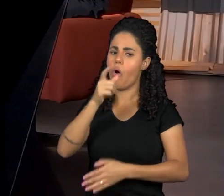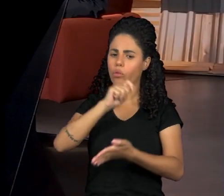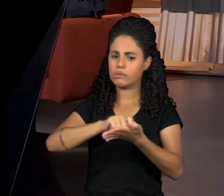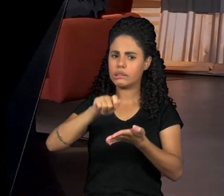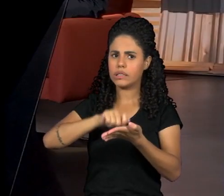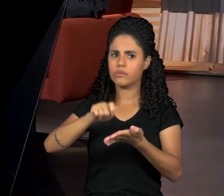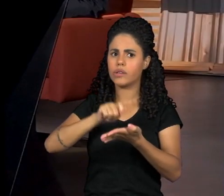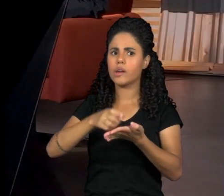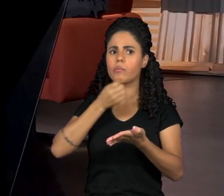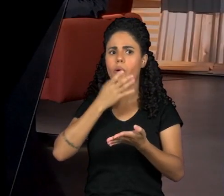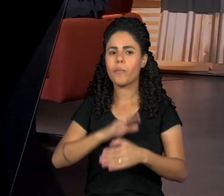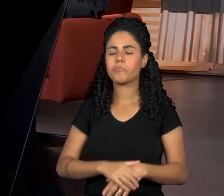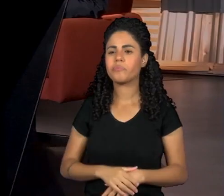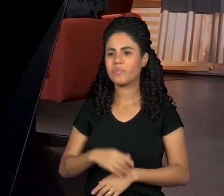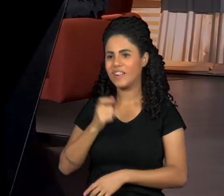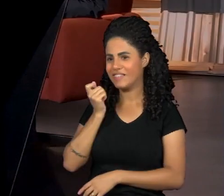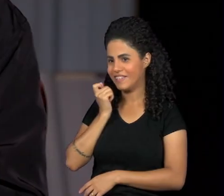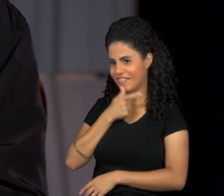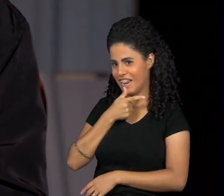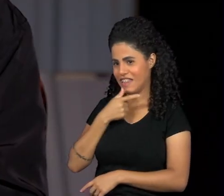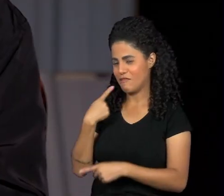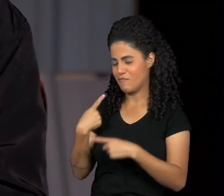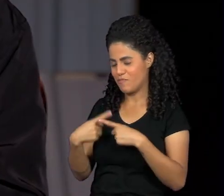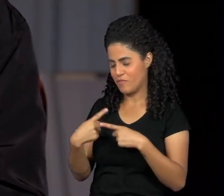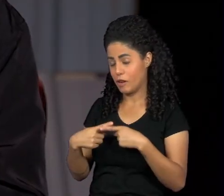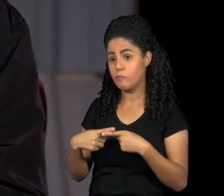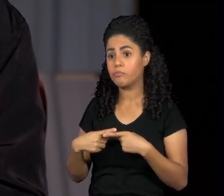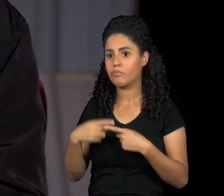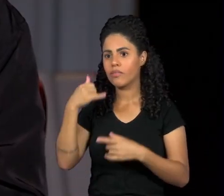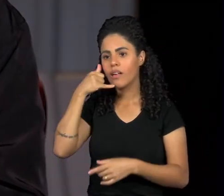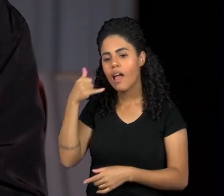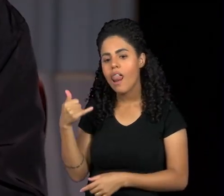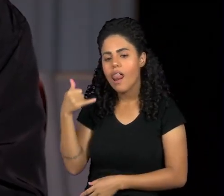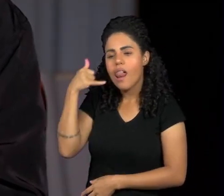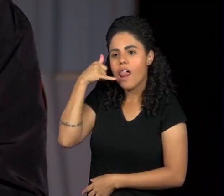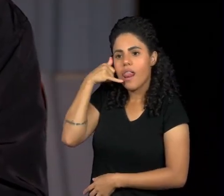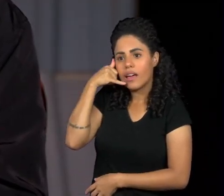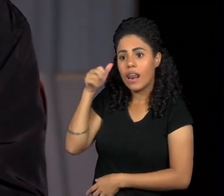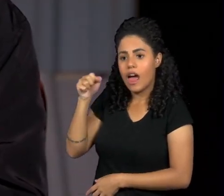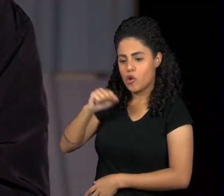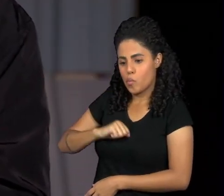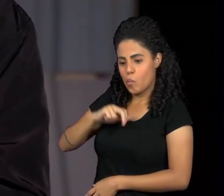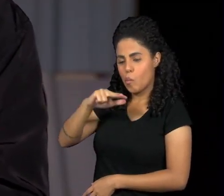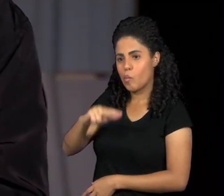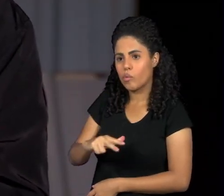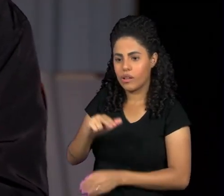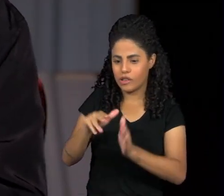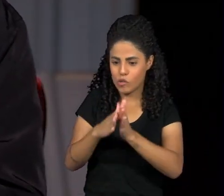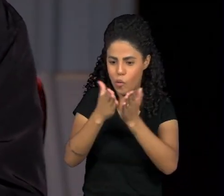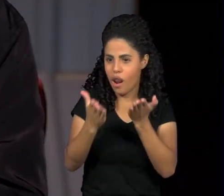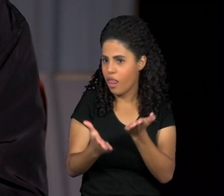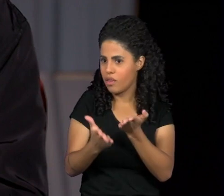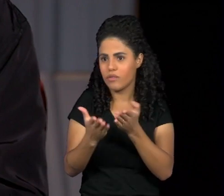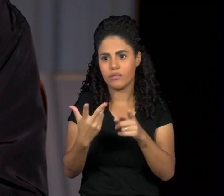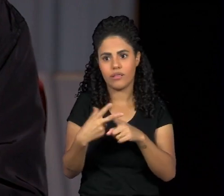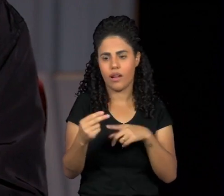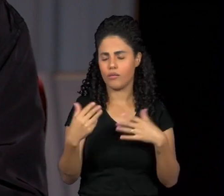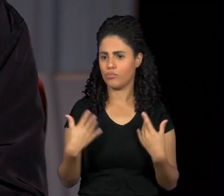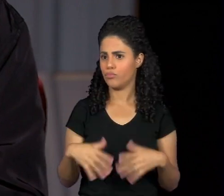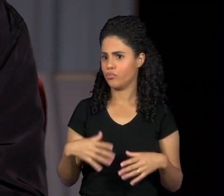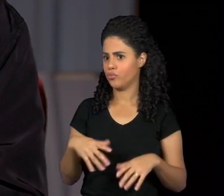dentro. Engraçado. Quando eu recebi o telefonema de Portugal dizendo que o livro tinha sido vencedor, era algo